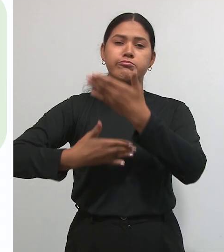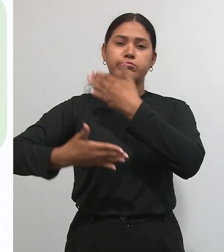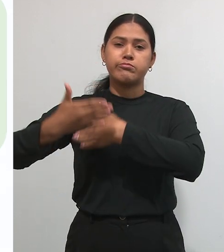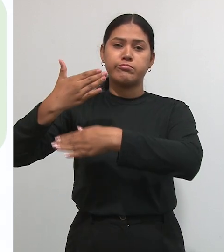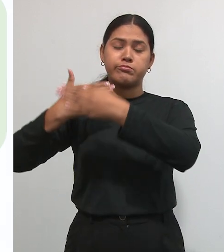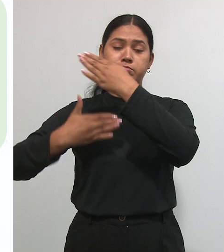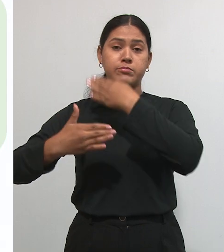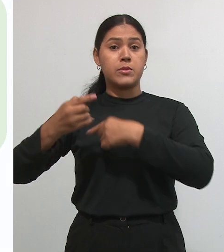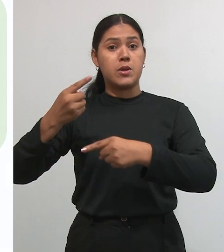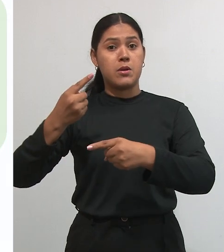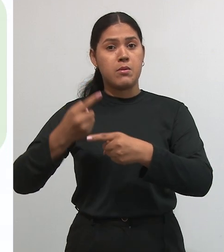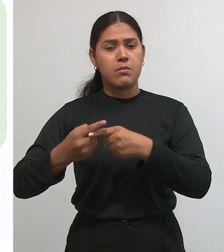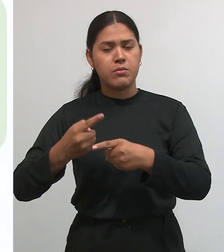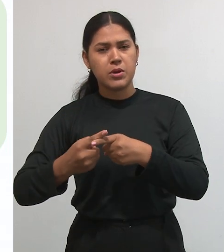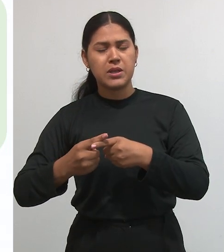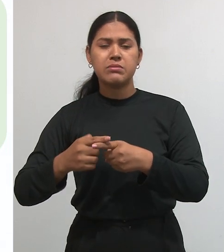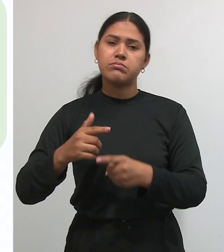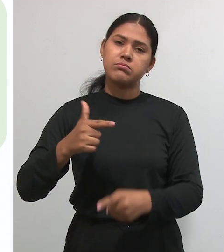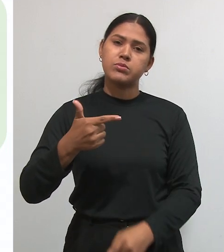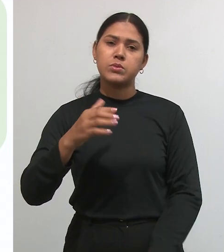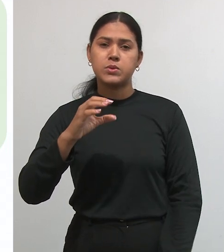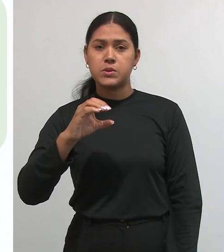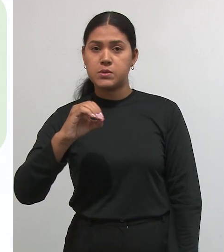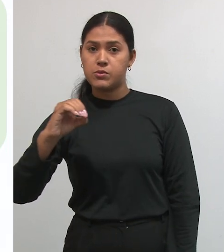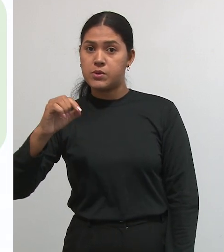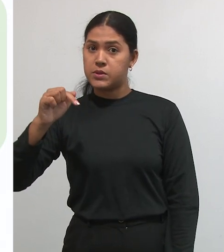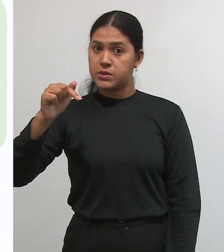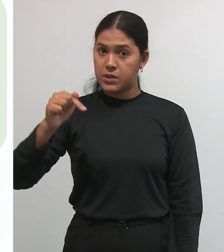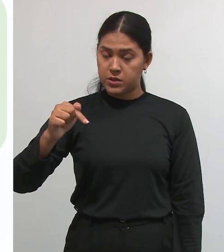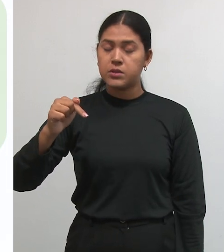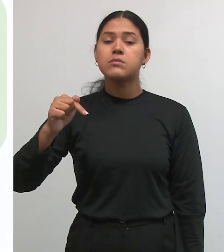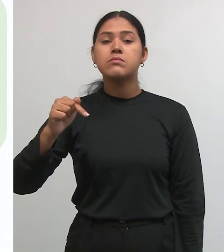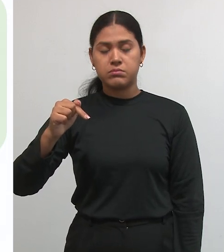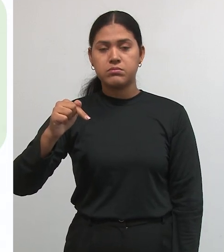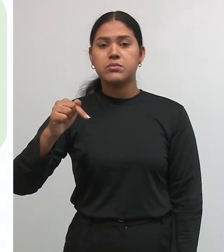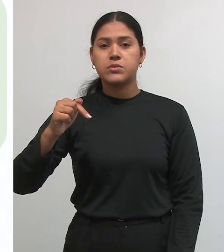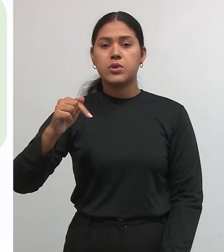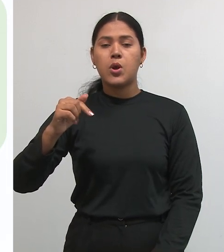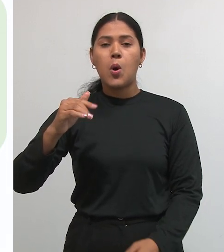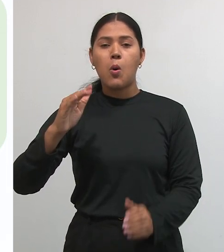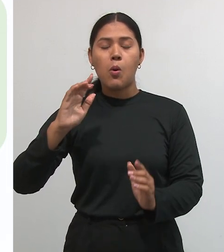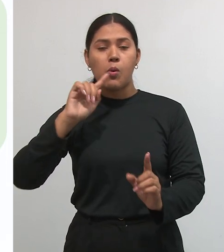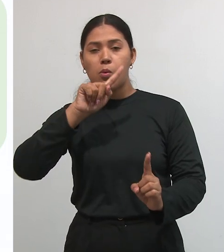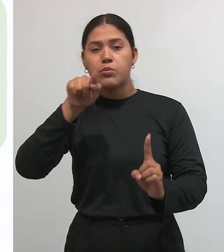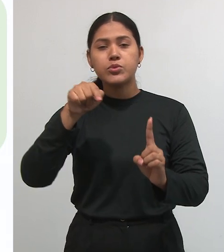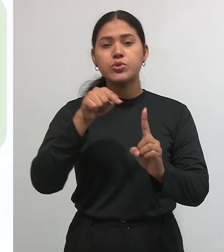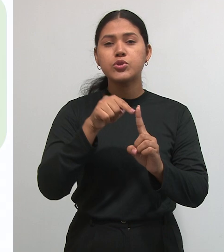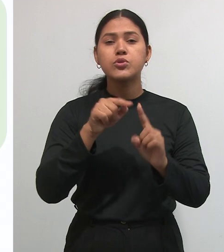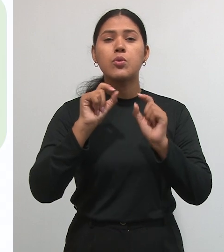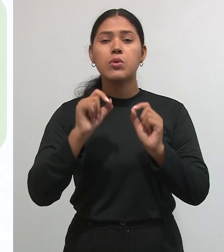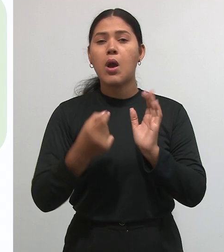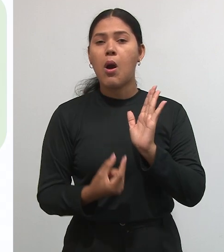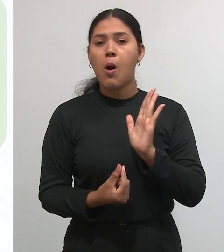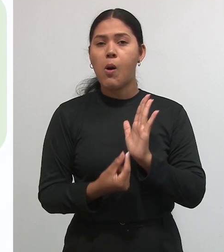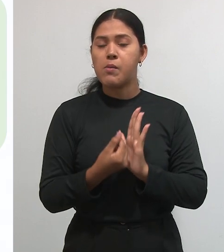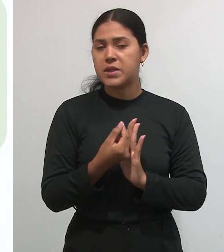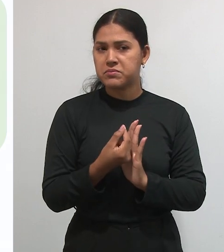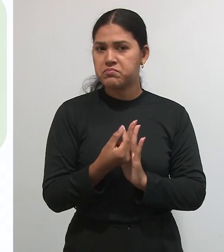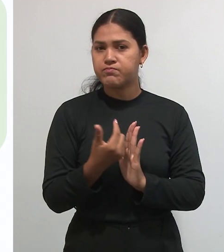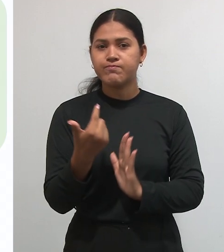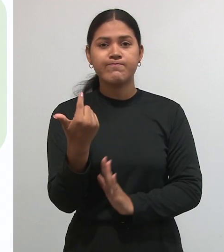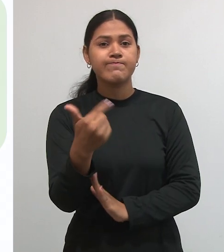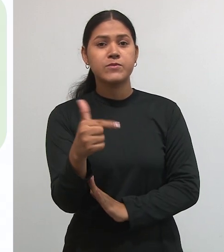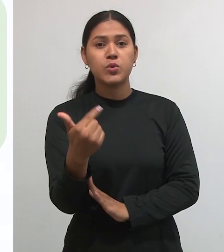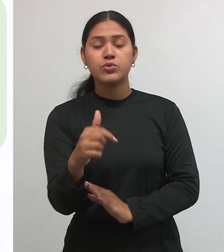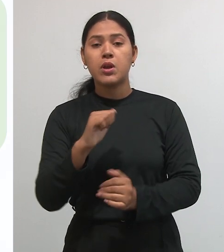antigamente não, lá em 2007, né, até 2007, nosso principal foco era orçamentário e não tinha